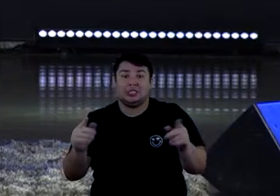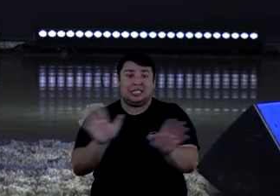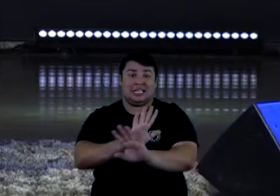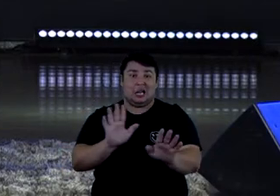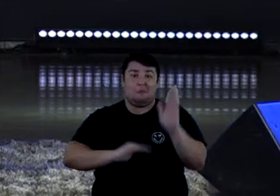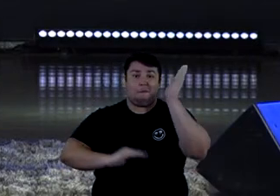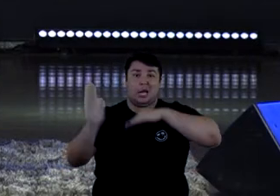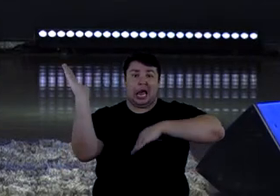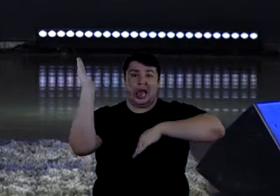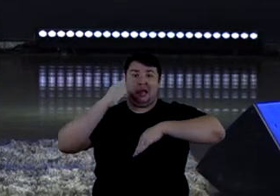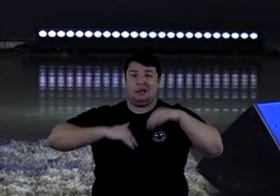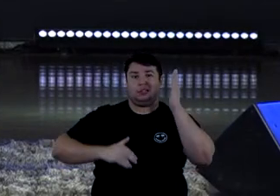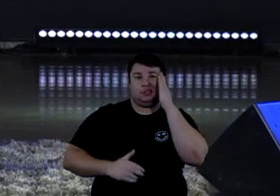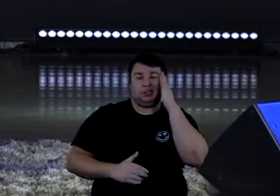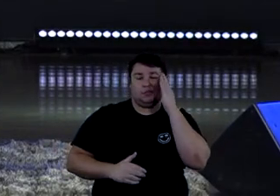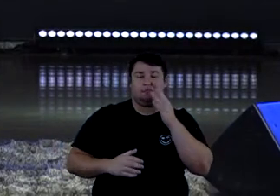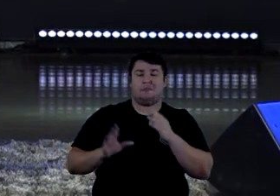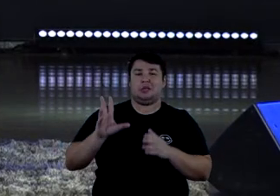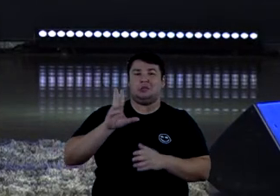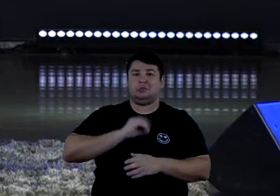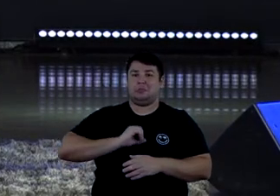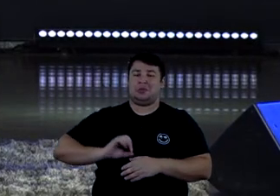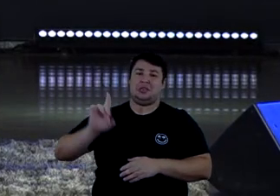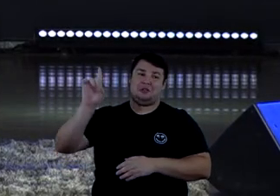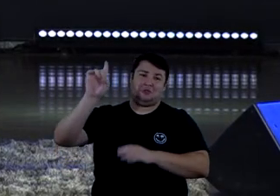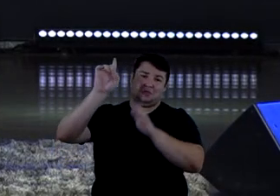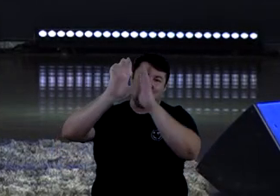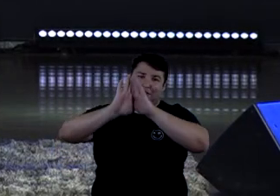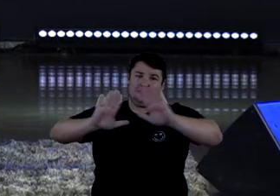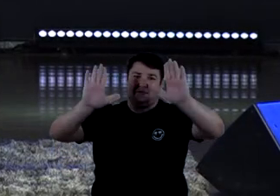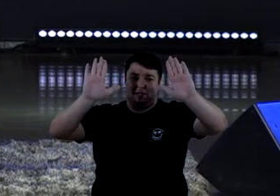más notícias, meu Deus do céu.